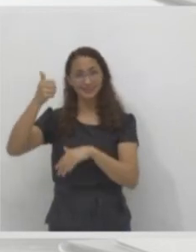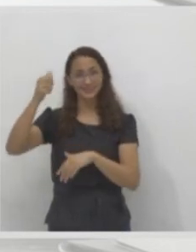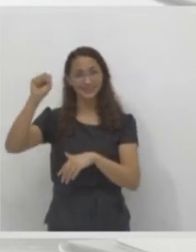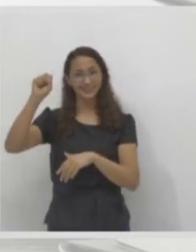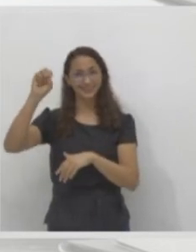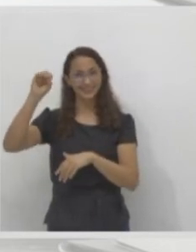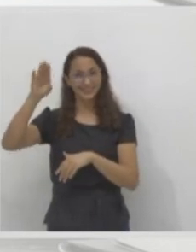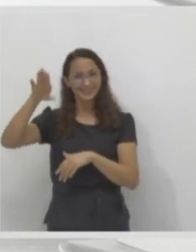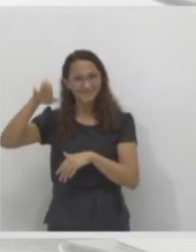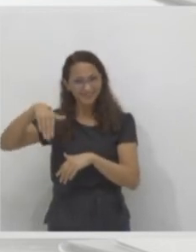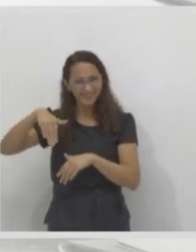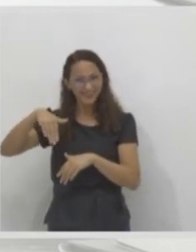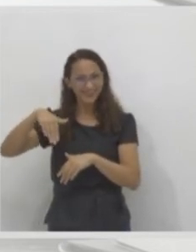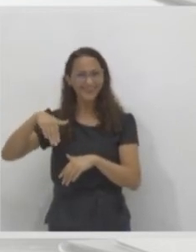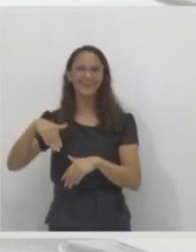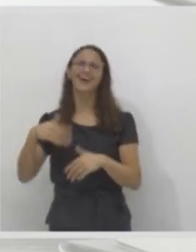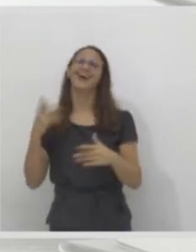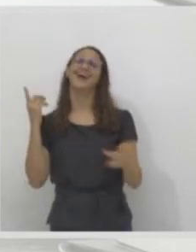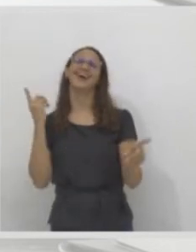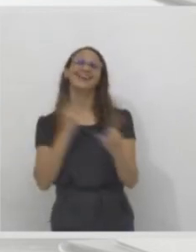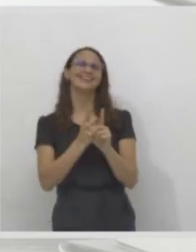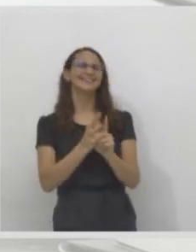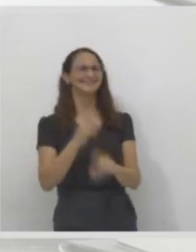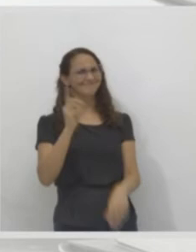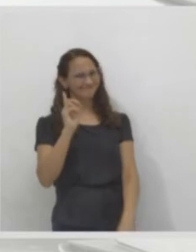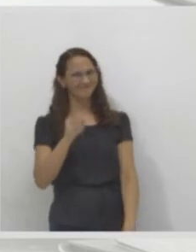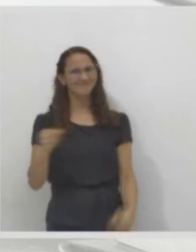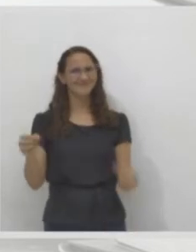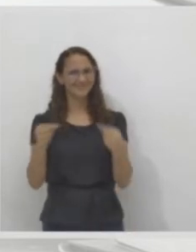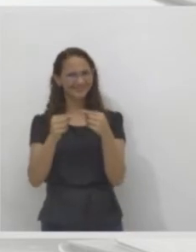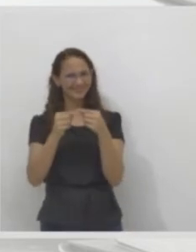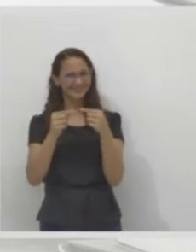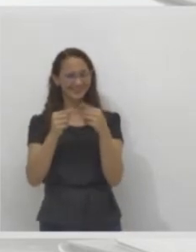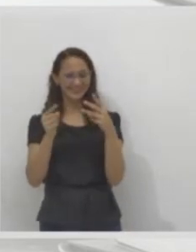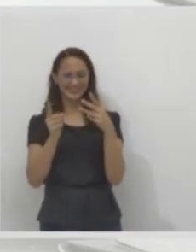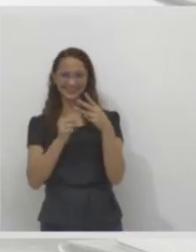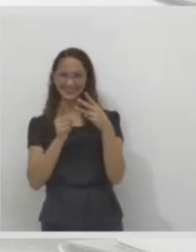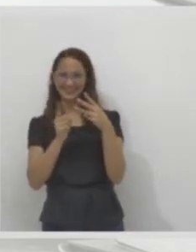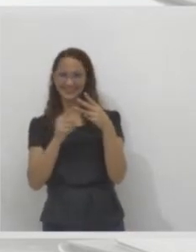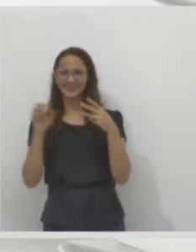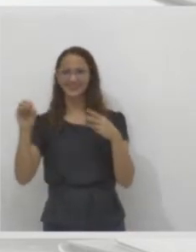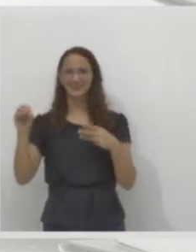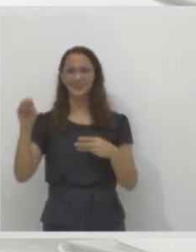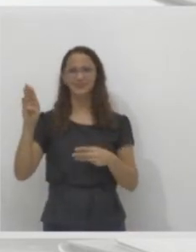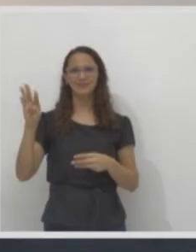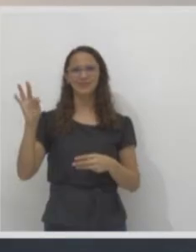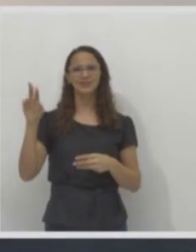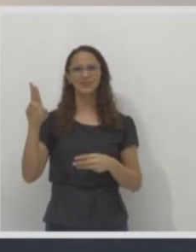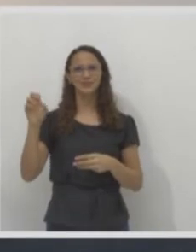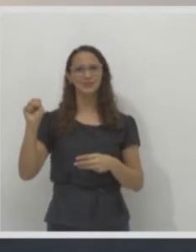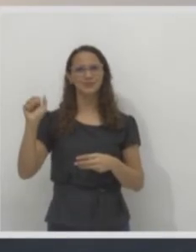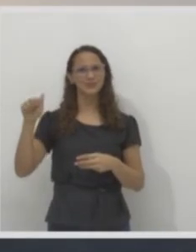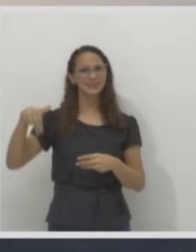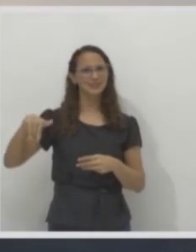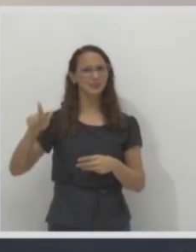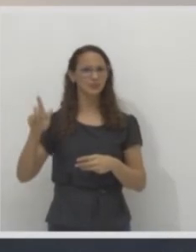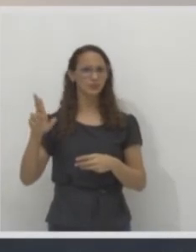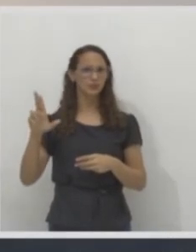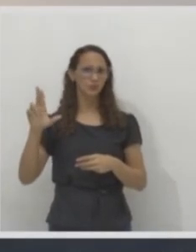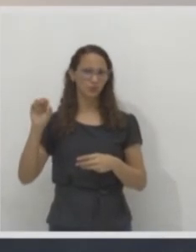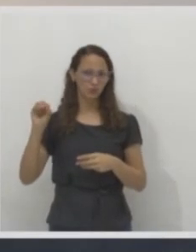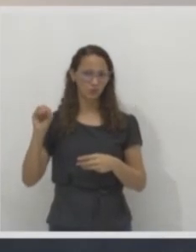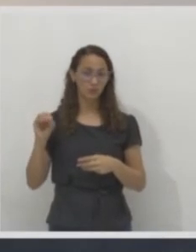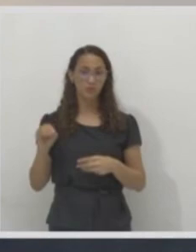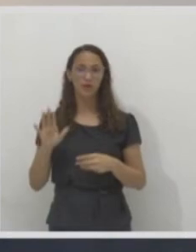é um triângulo obtusângulo. Então, estamos chegando ao fim da nossa aula, mas eu